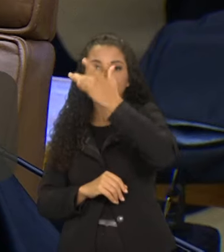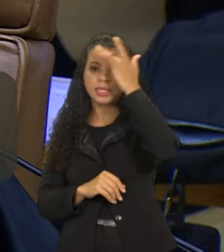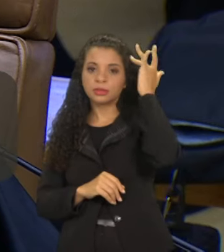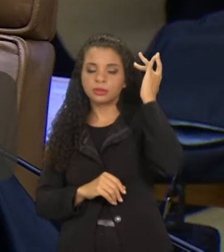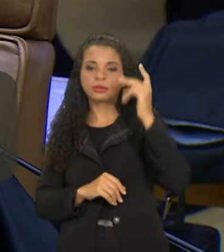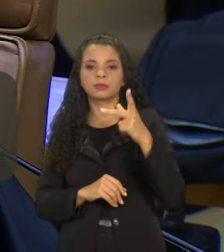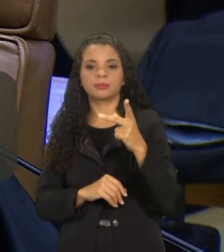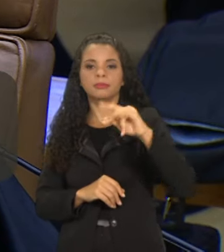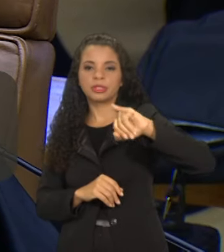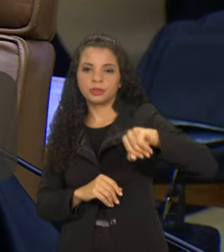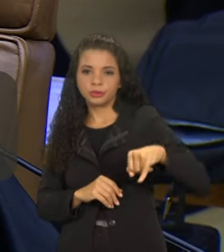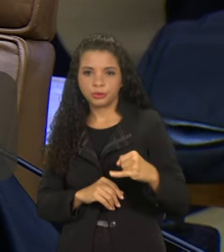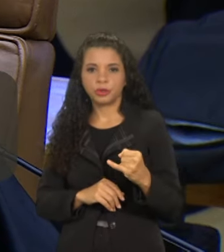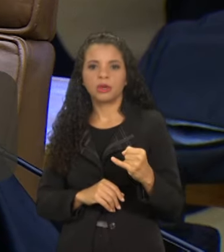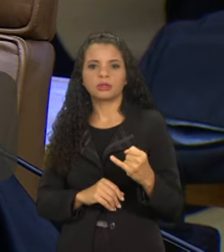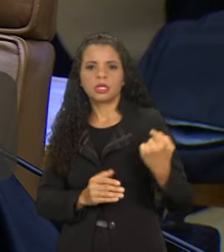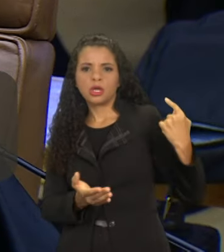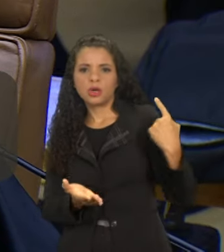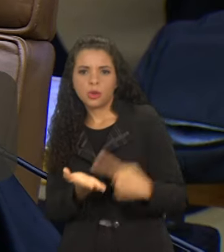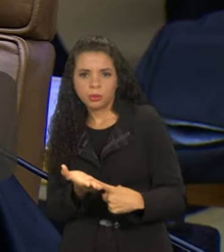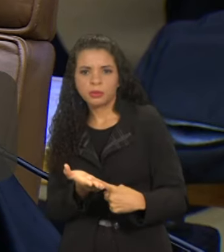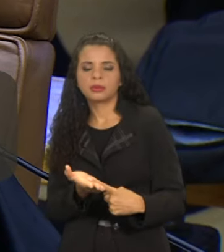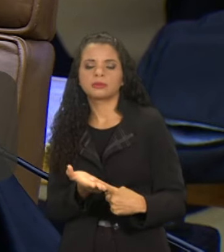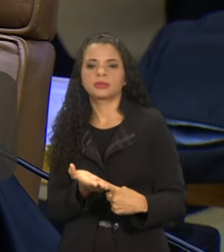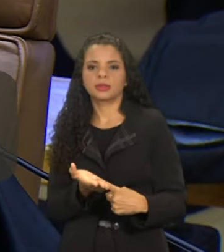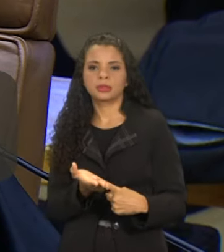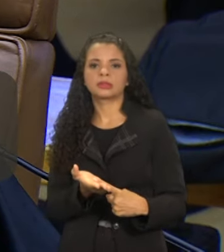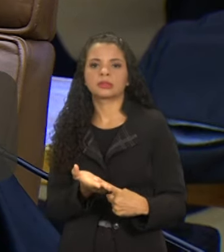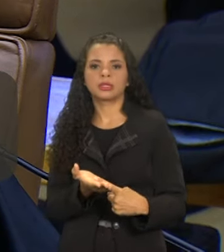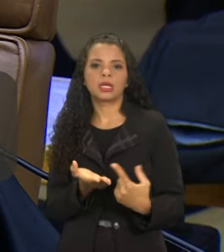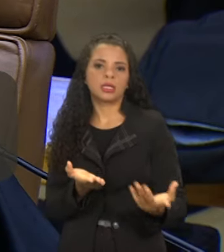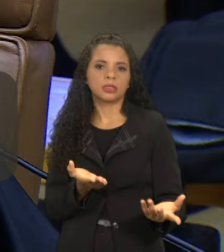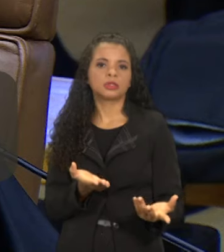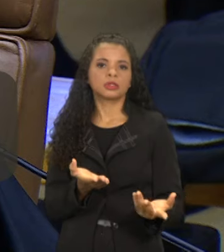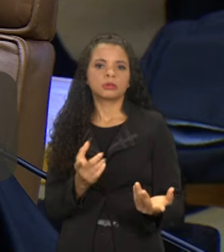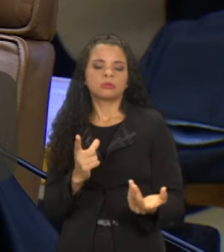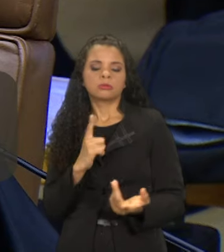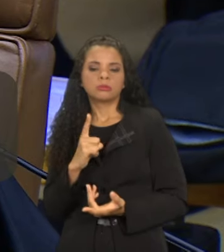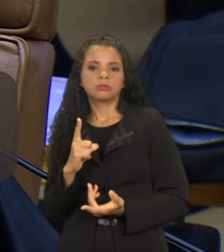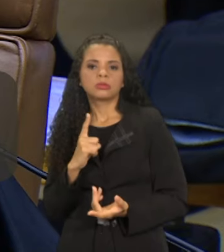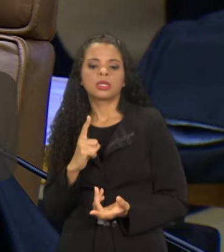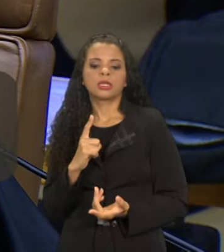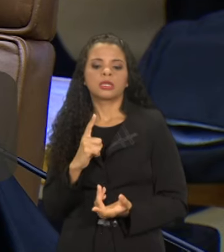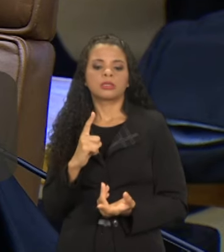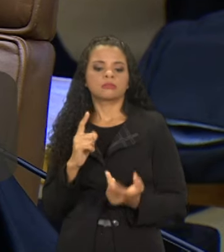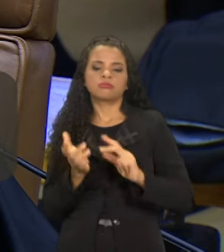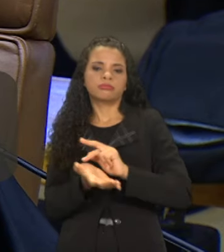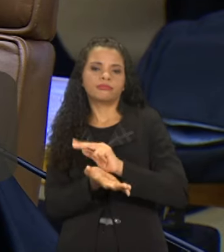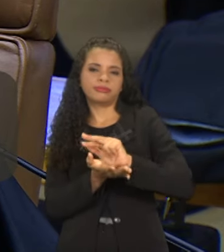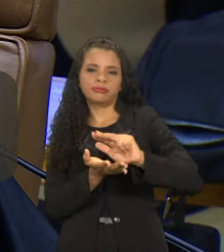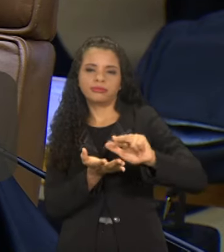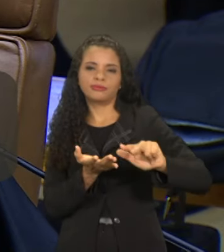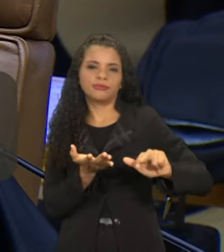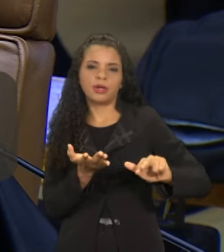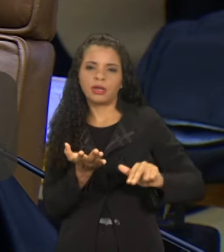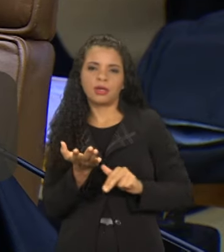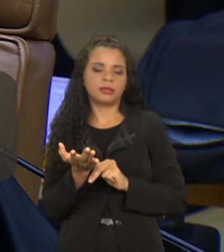jurídicas, a compromissária, suas acionistas, entidades comprometentes, interveniente e